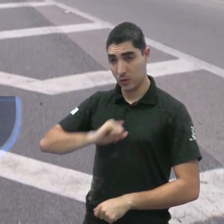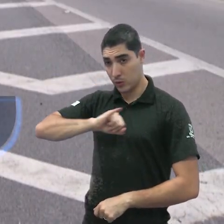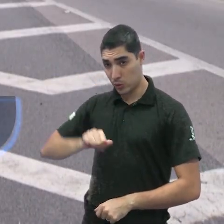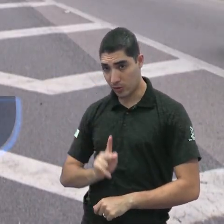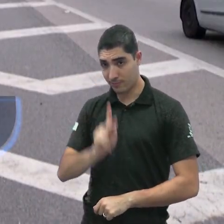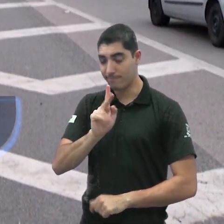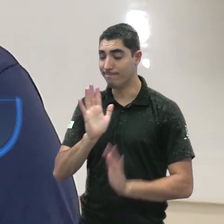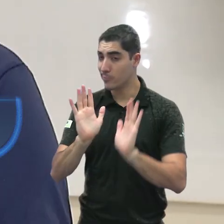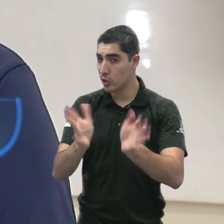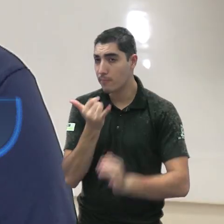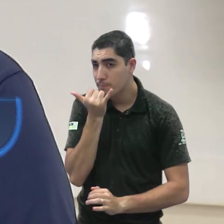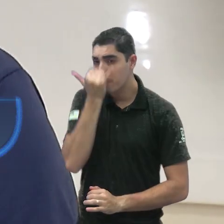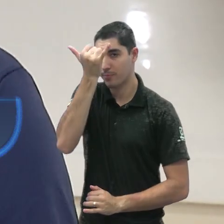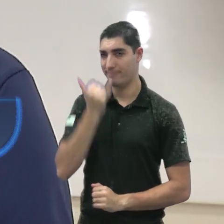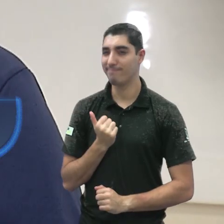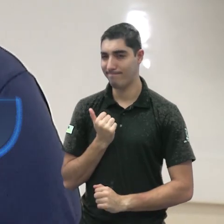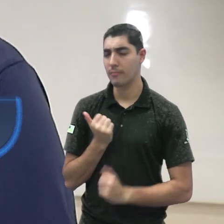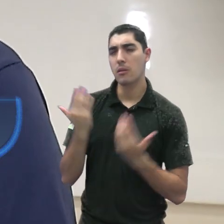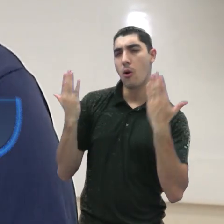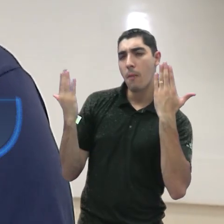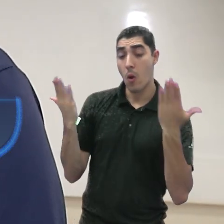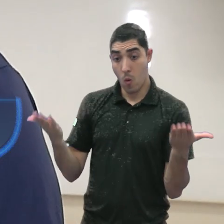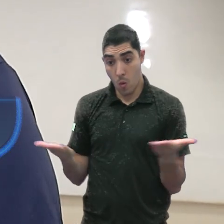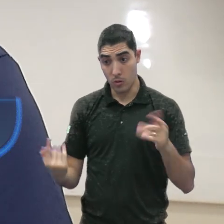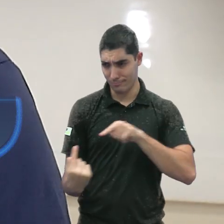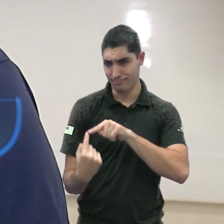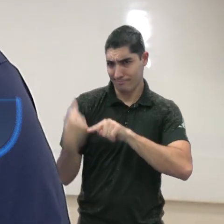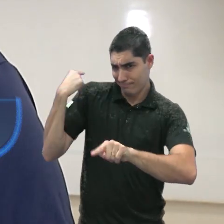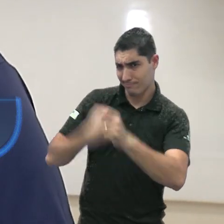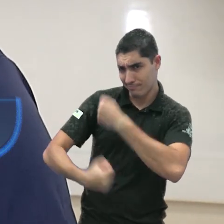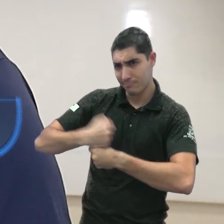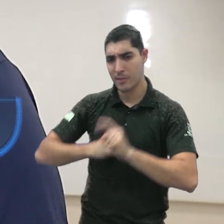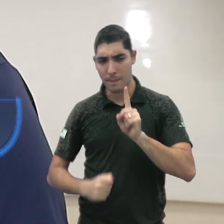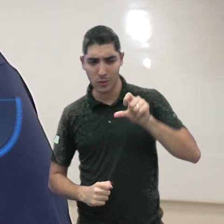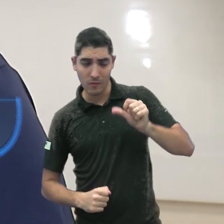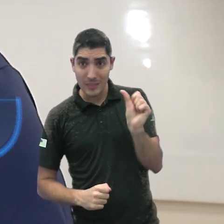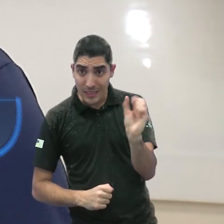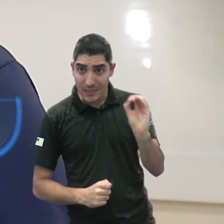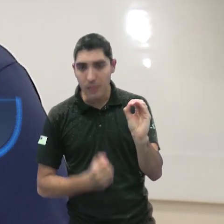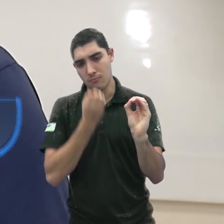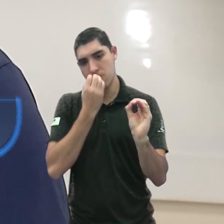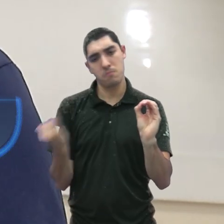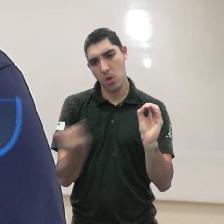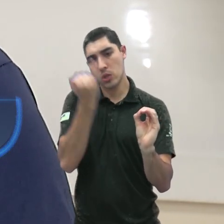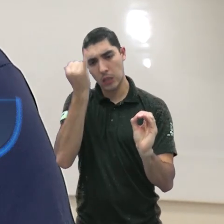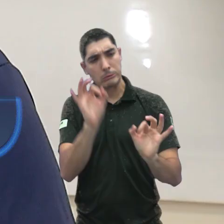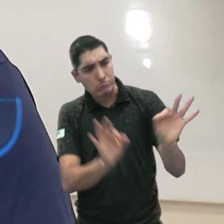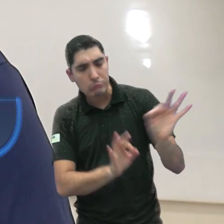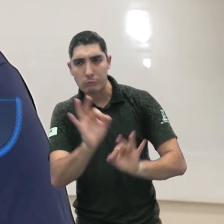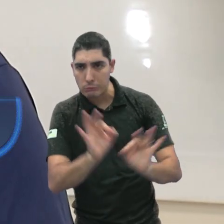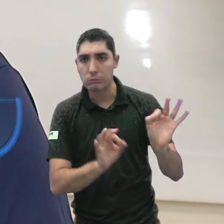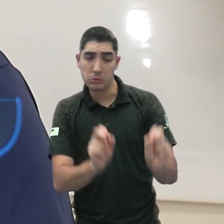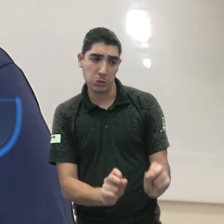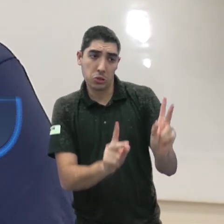compararmos hoje, no período, na década de 60, foi necessário na tentativa de industrialização do Brasil. Hoje, esse erro histórico,